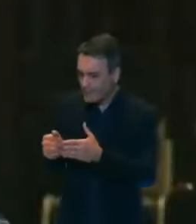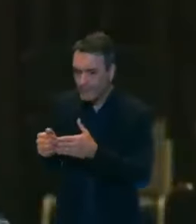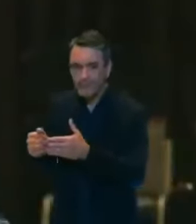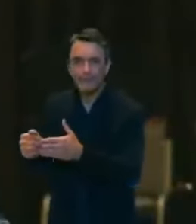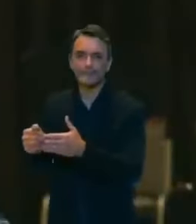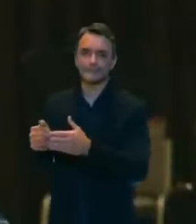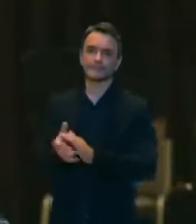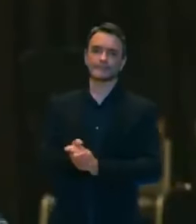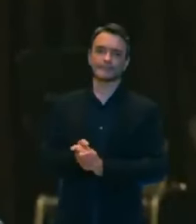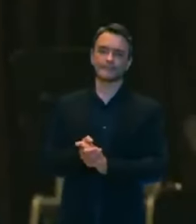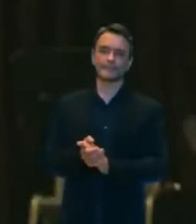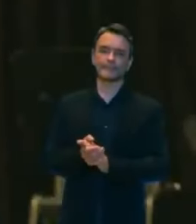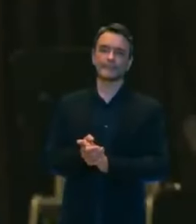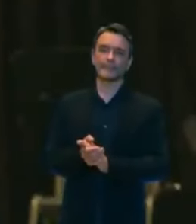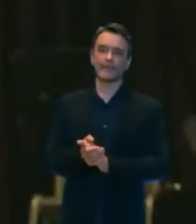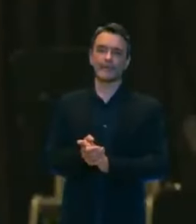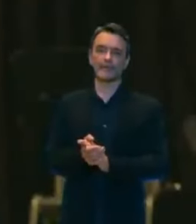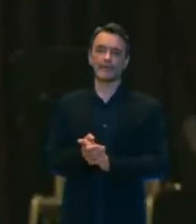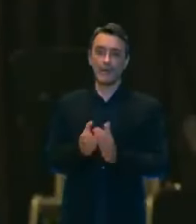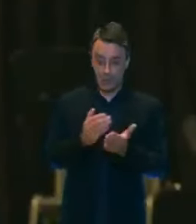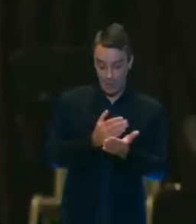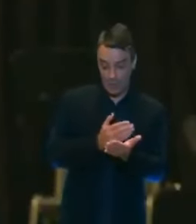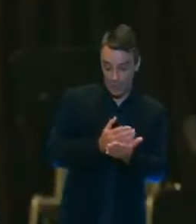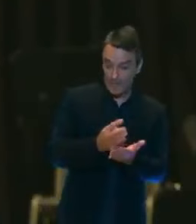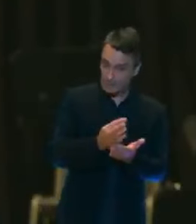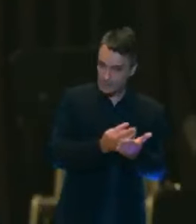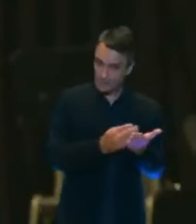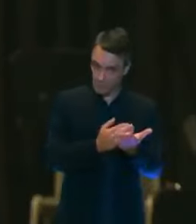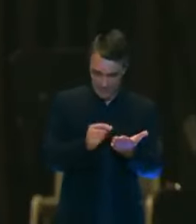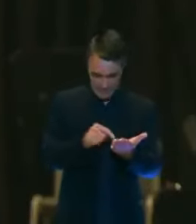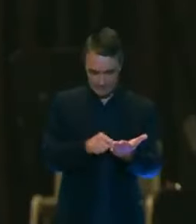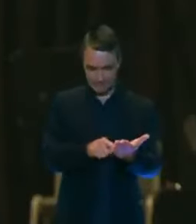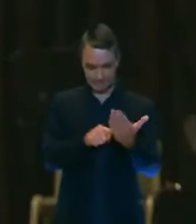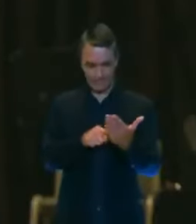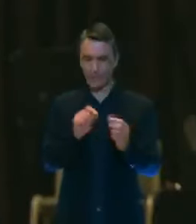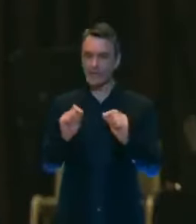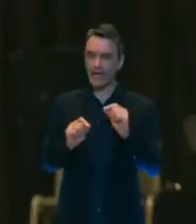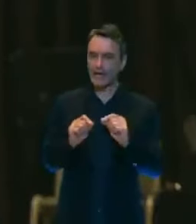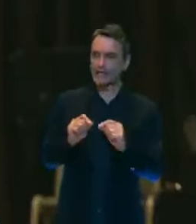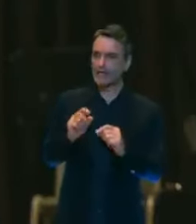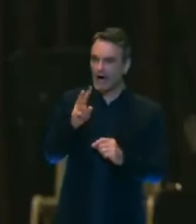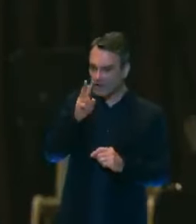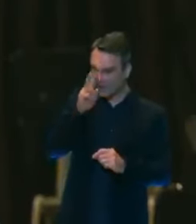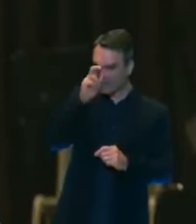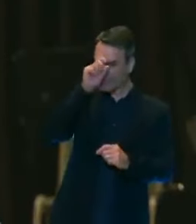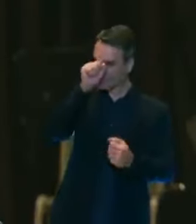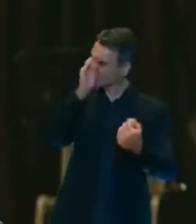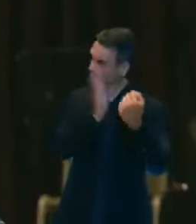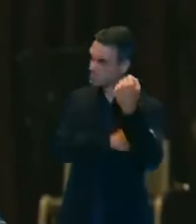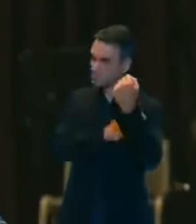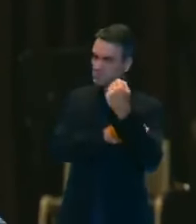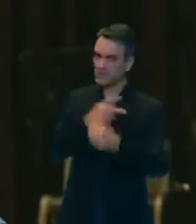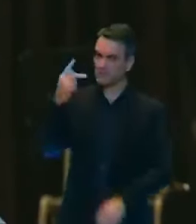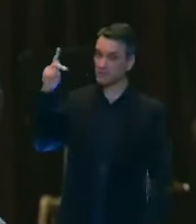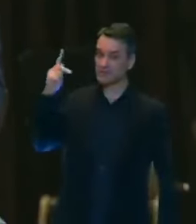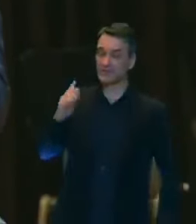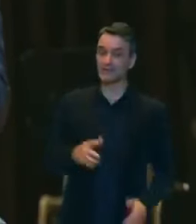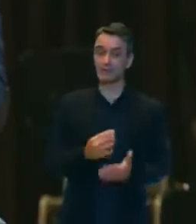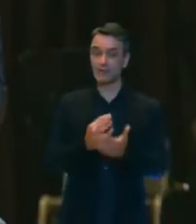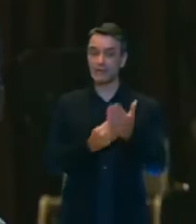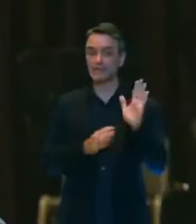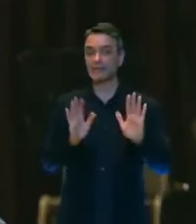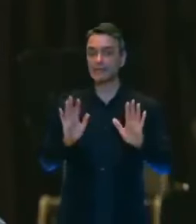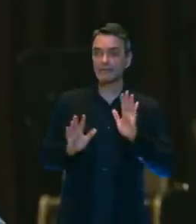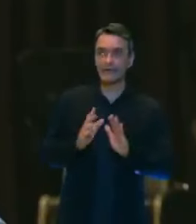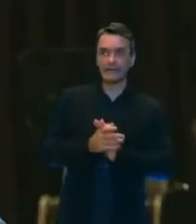do braço de Deus, da força do braço de Deus. E são vários os textos que falam da destra